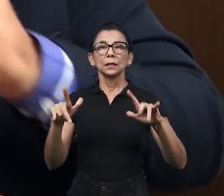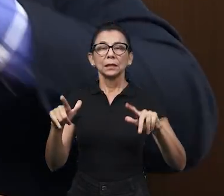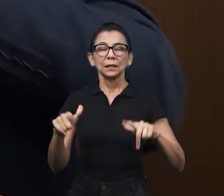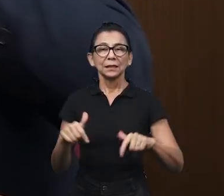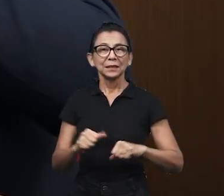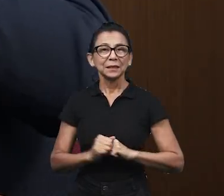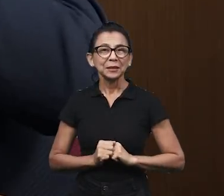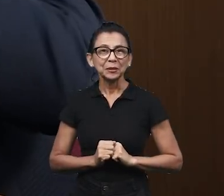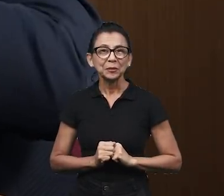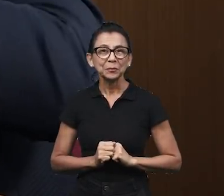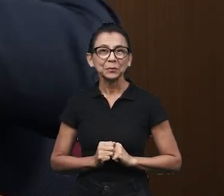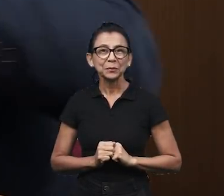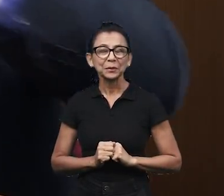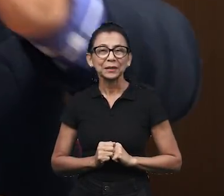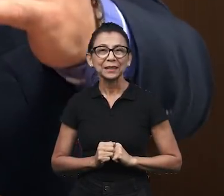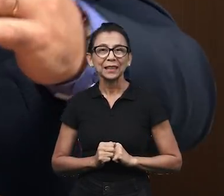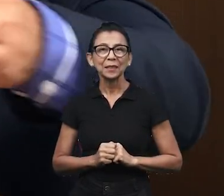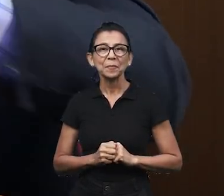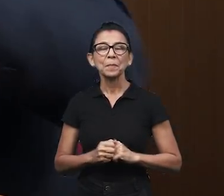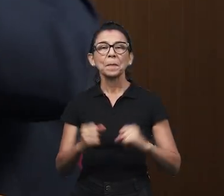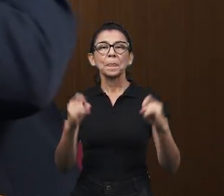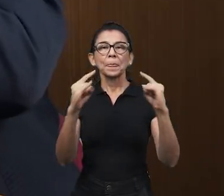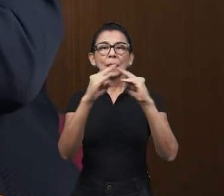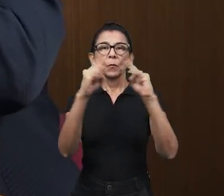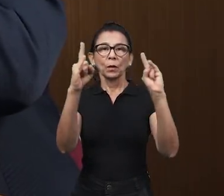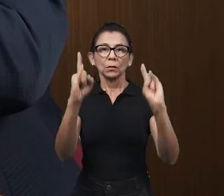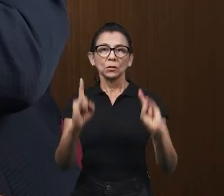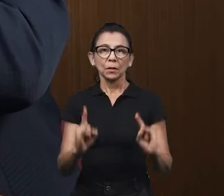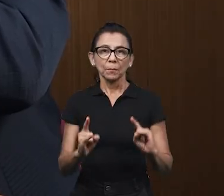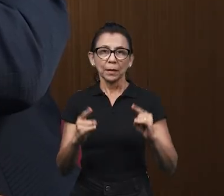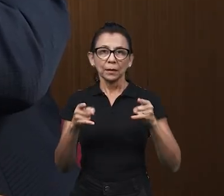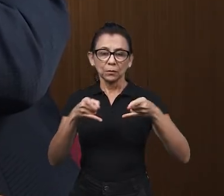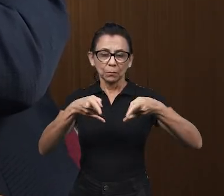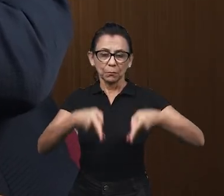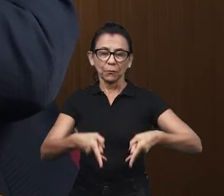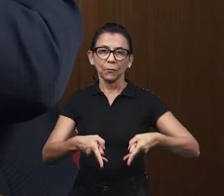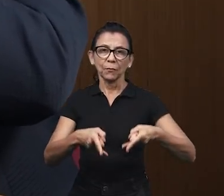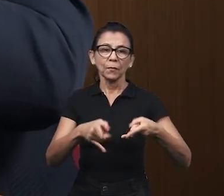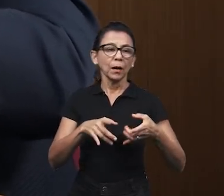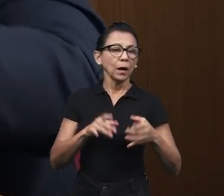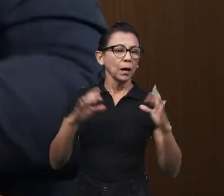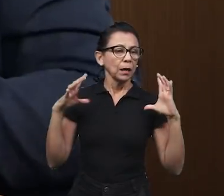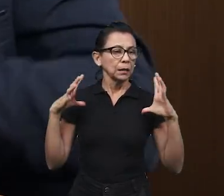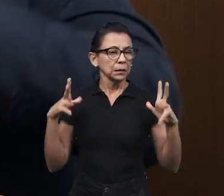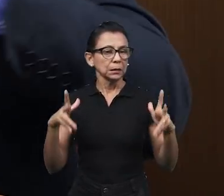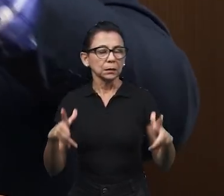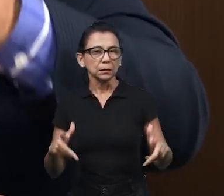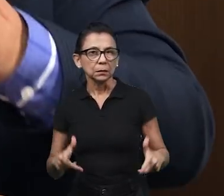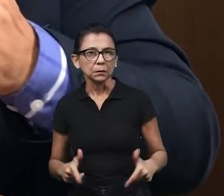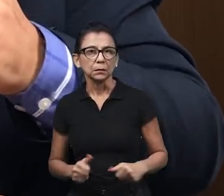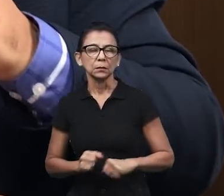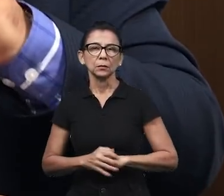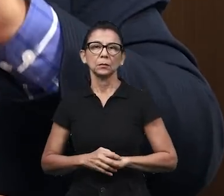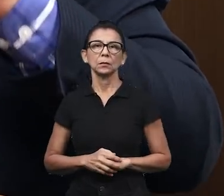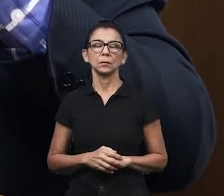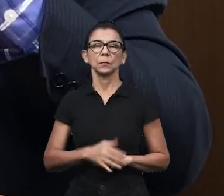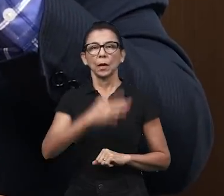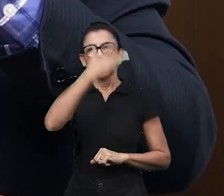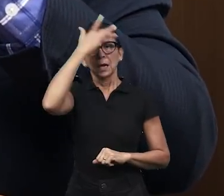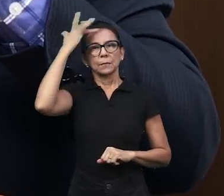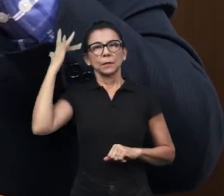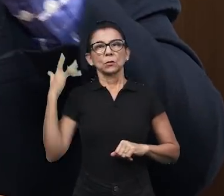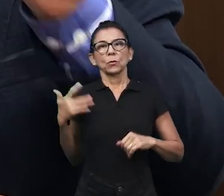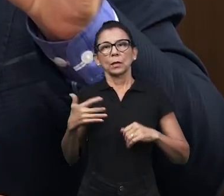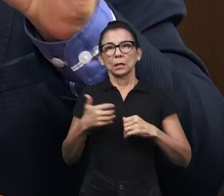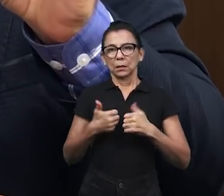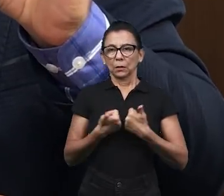está limpo, a pessoa chega num ônibus, você tem uma equipe para auxiliar o desembarque. Às vezes as